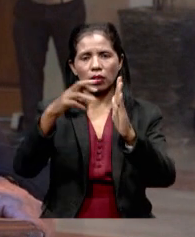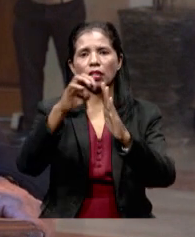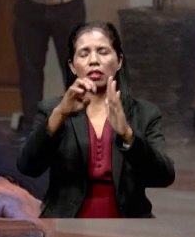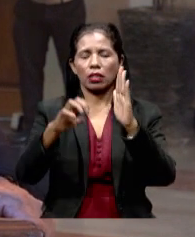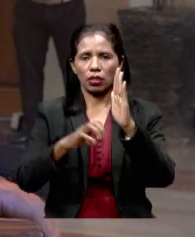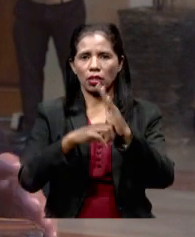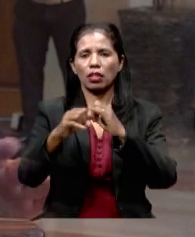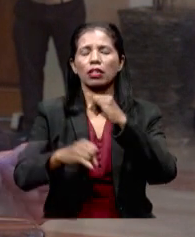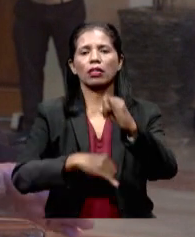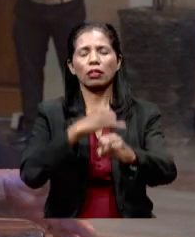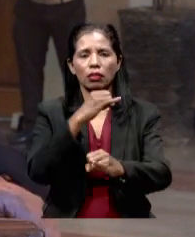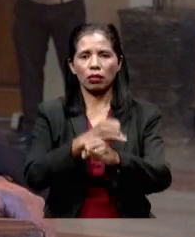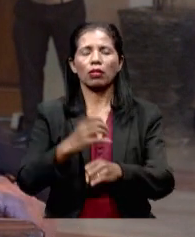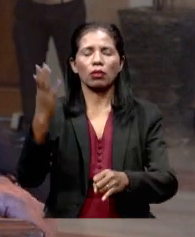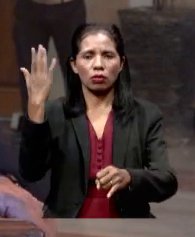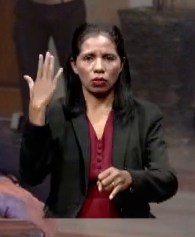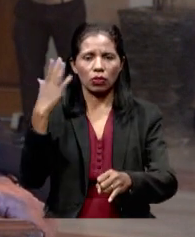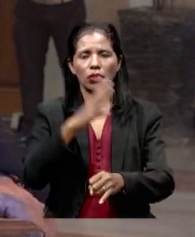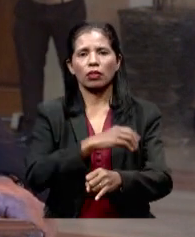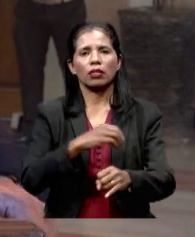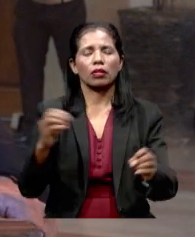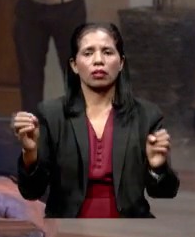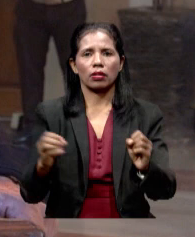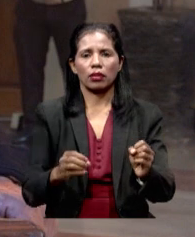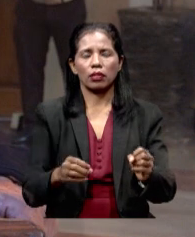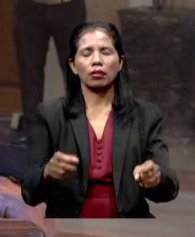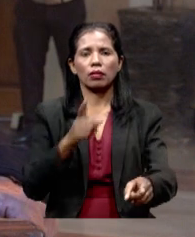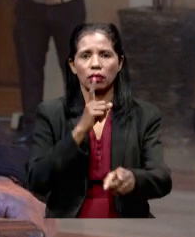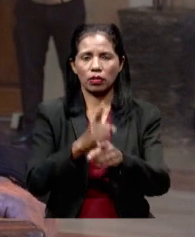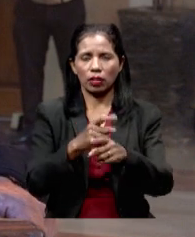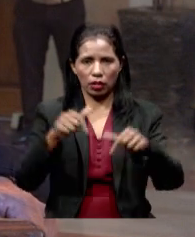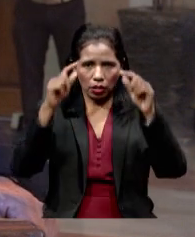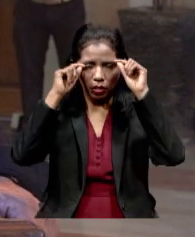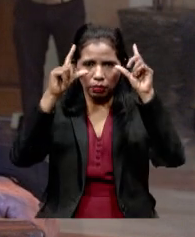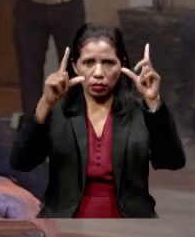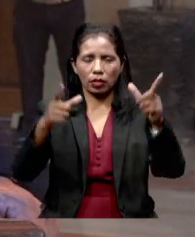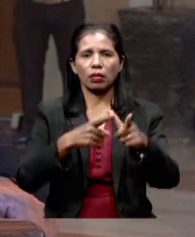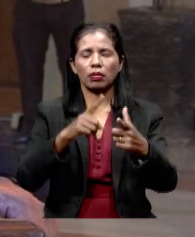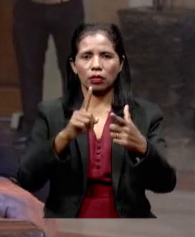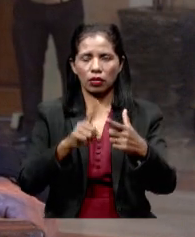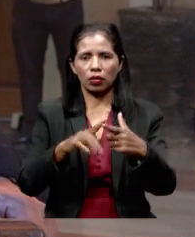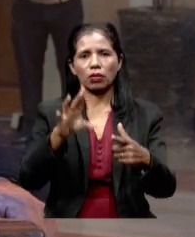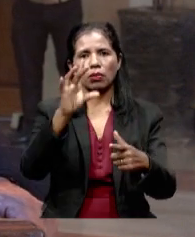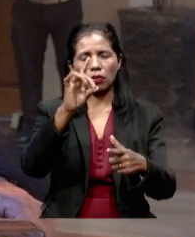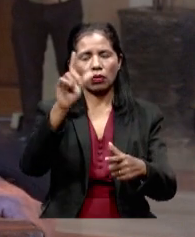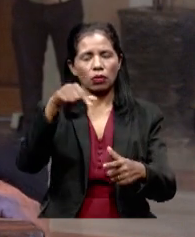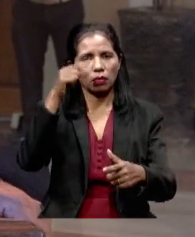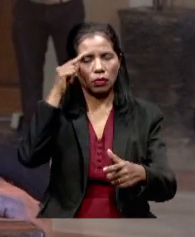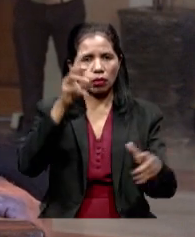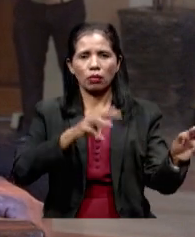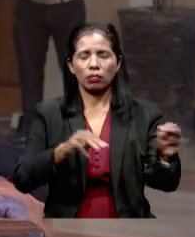estándares internacionais que o ULU, comunidade internacional, elogia até Tevez Timor-Leste. Depois do oitavo governo